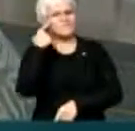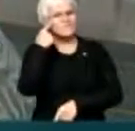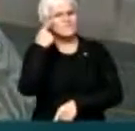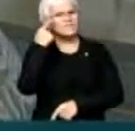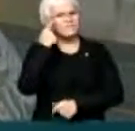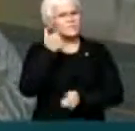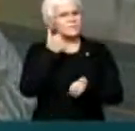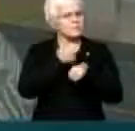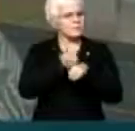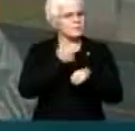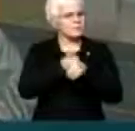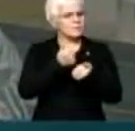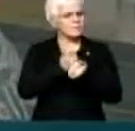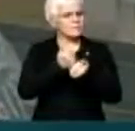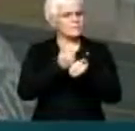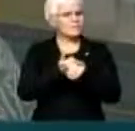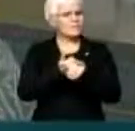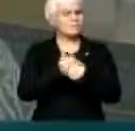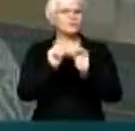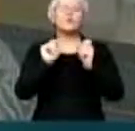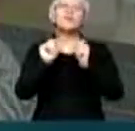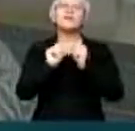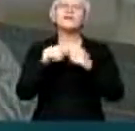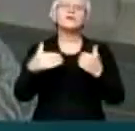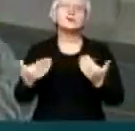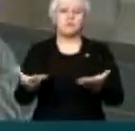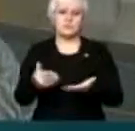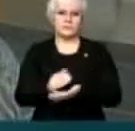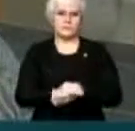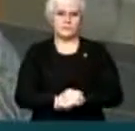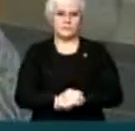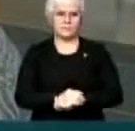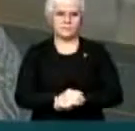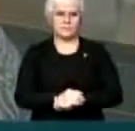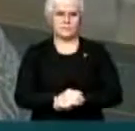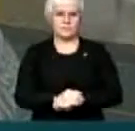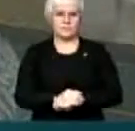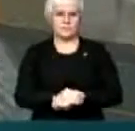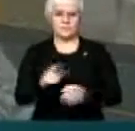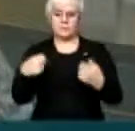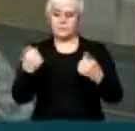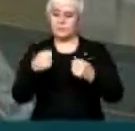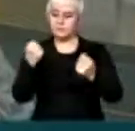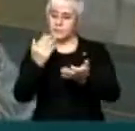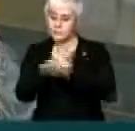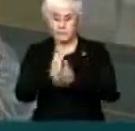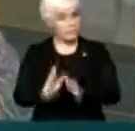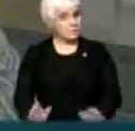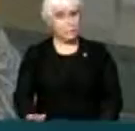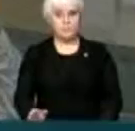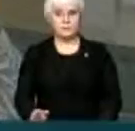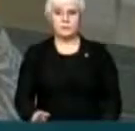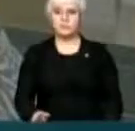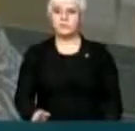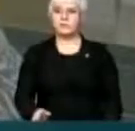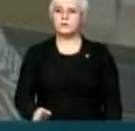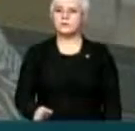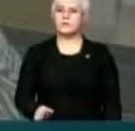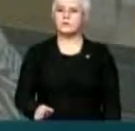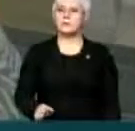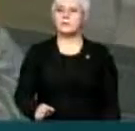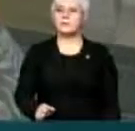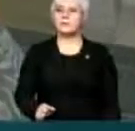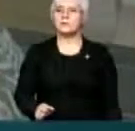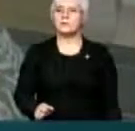e aflição. O que fazer diante disso? Acho que a gente tem que dar um passo à frente. É importante que se